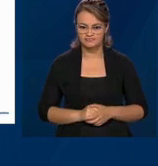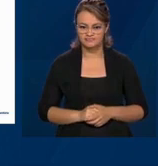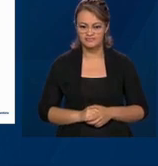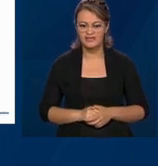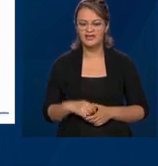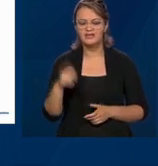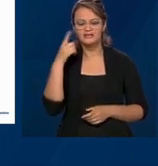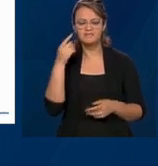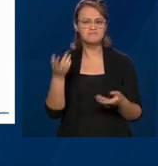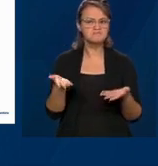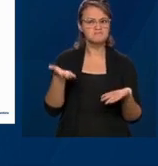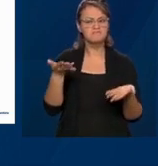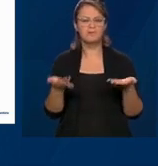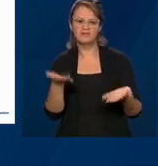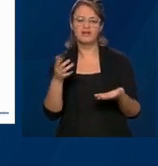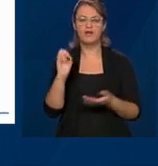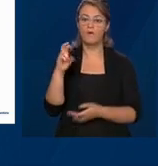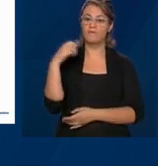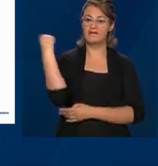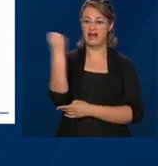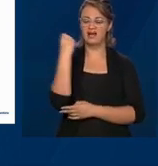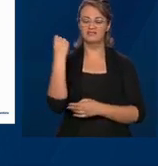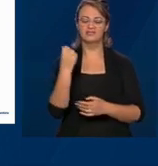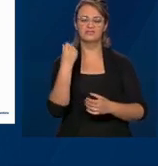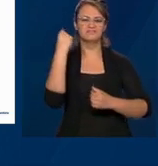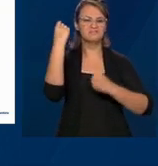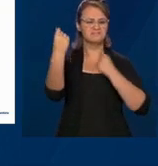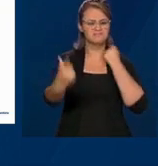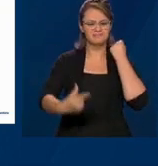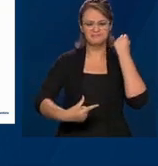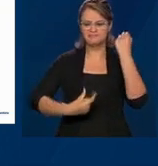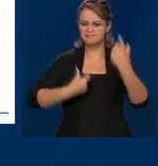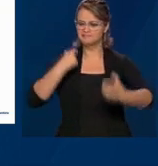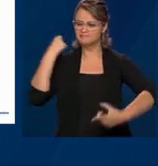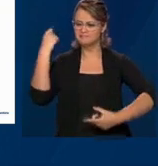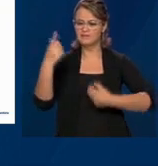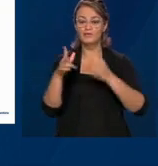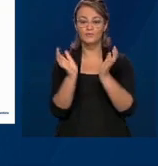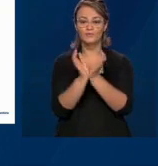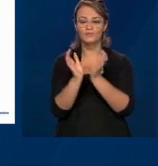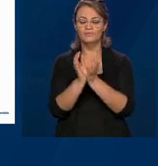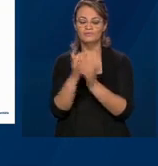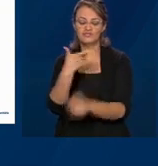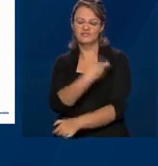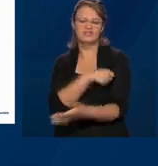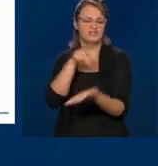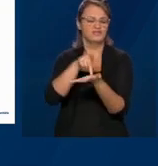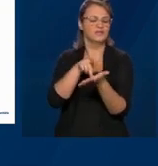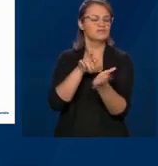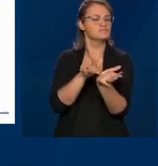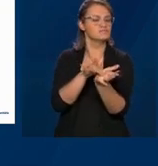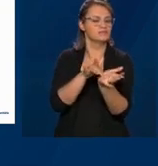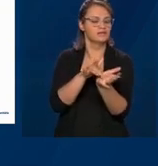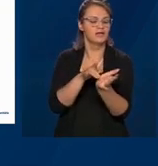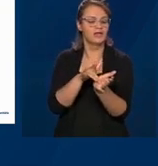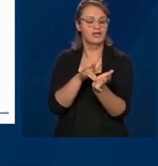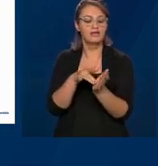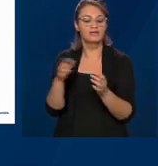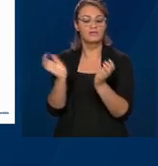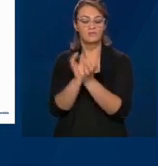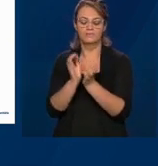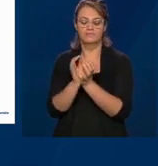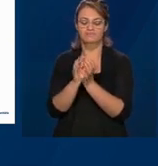casos moderados e graves foram raros ou muito raros no grupo placebo e na população